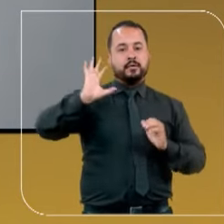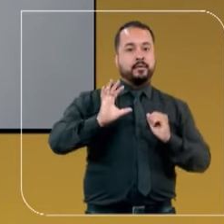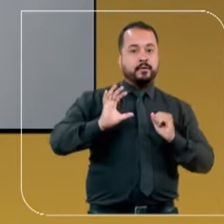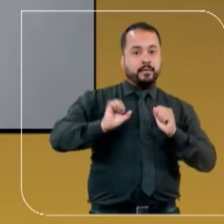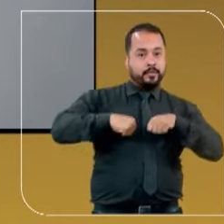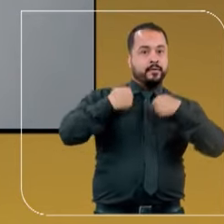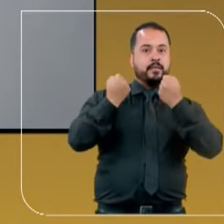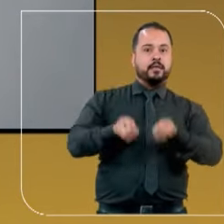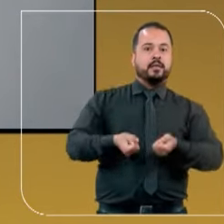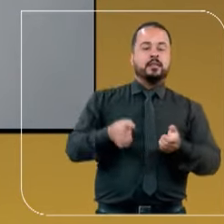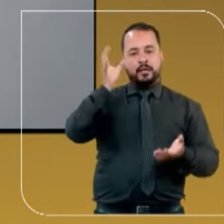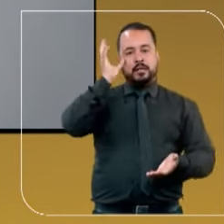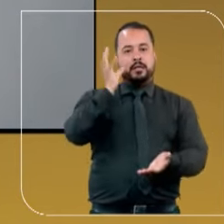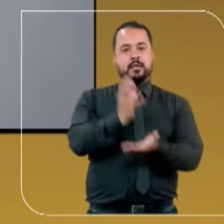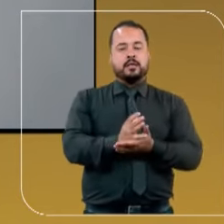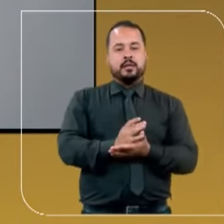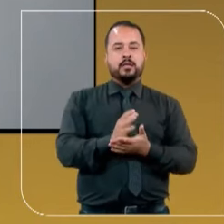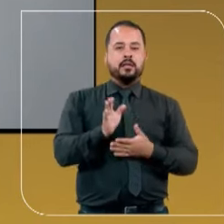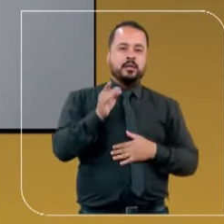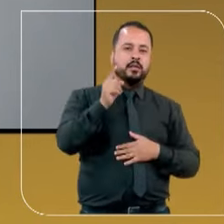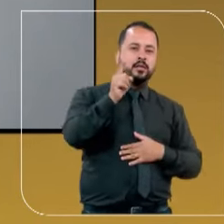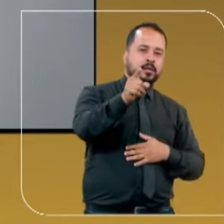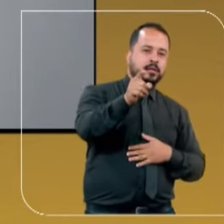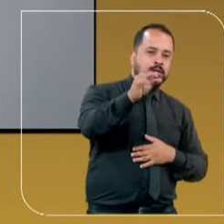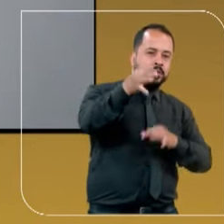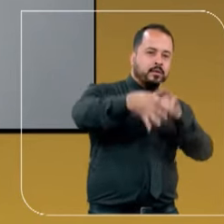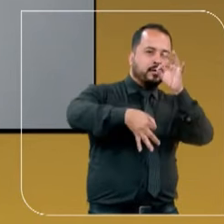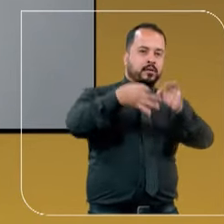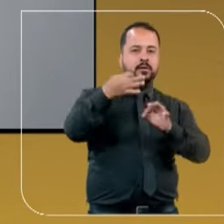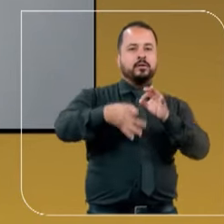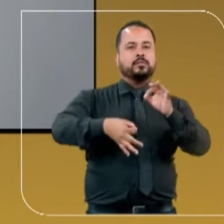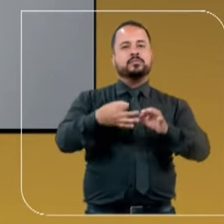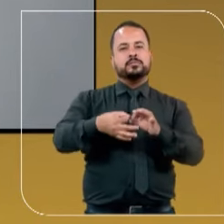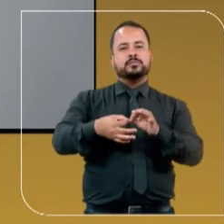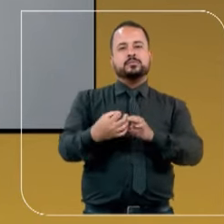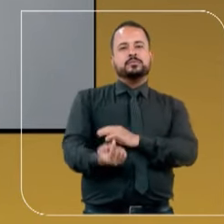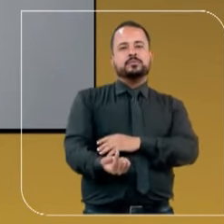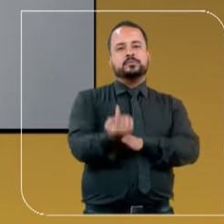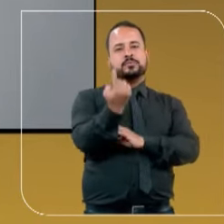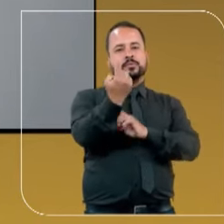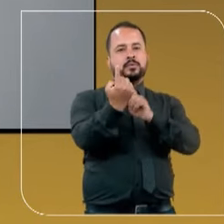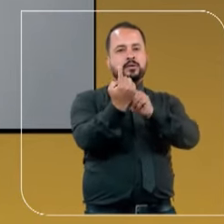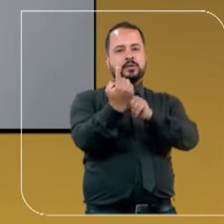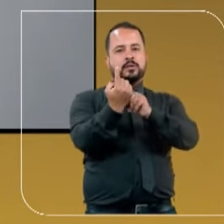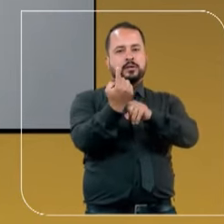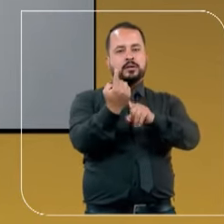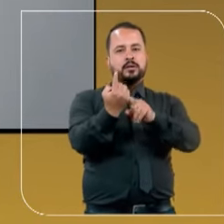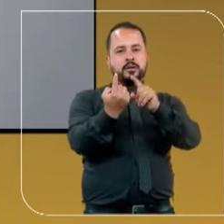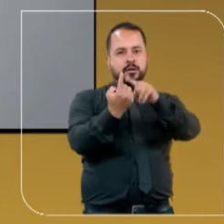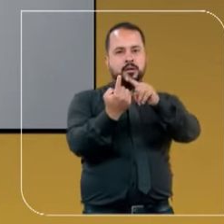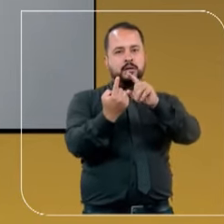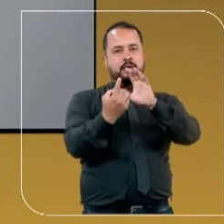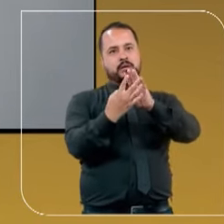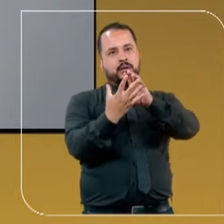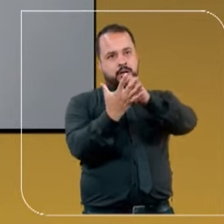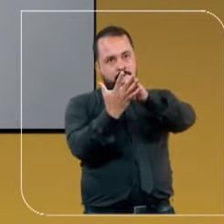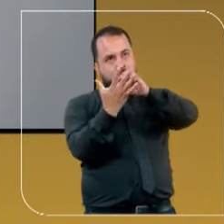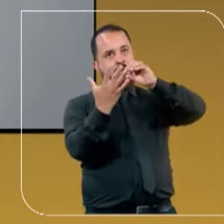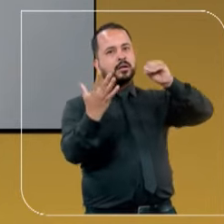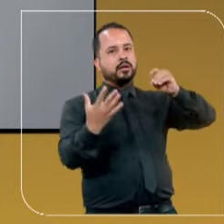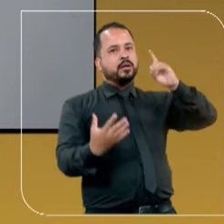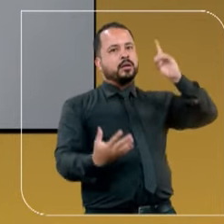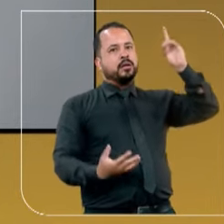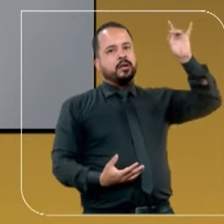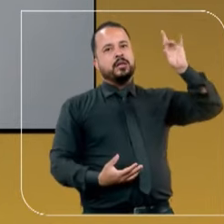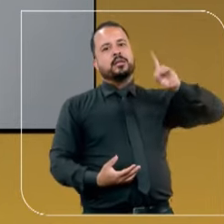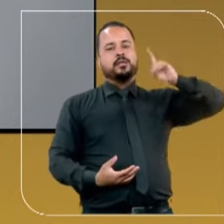no centro de tudo está o juiz, o homem feito à imagem e semelhança do Criador. Fecho